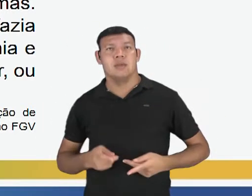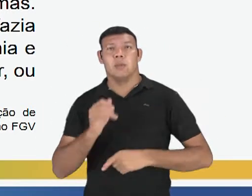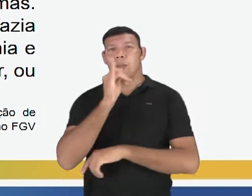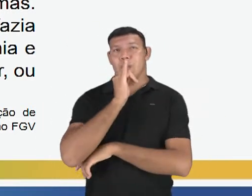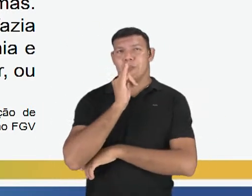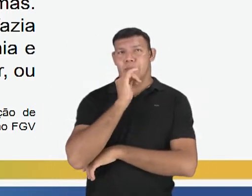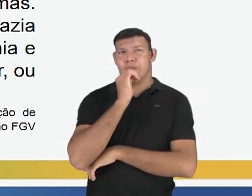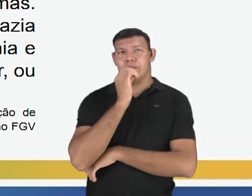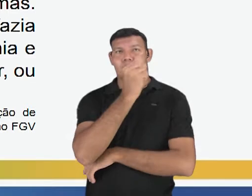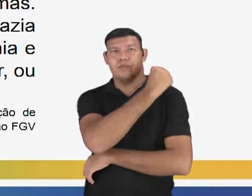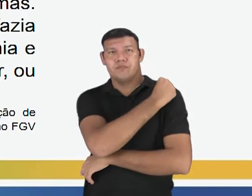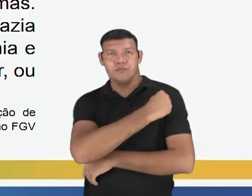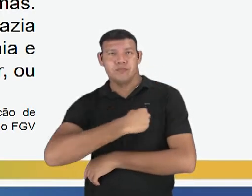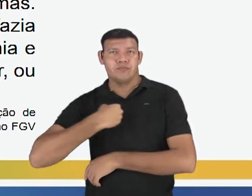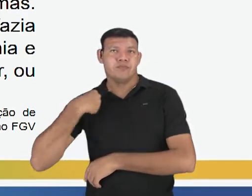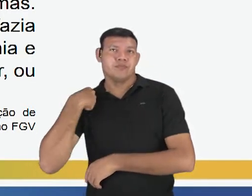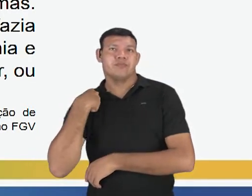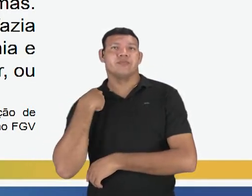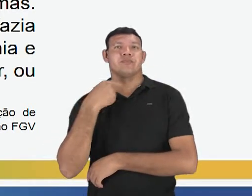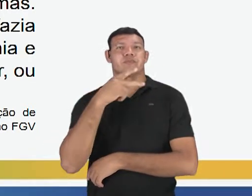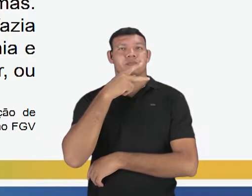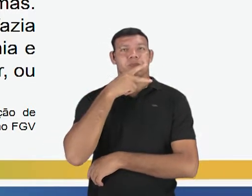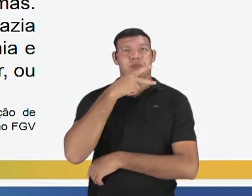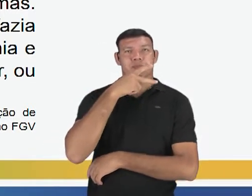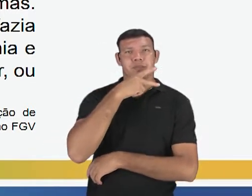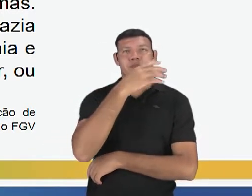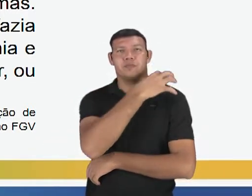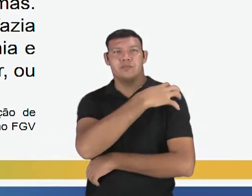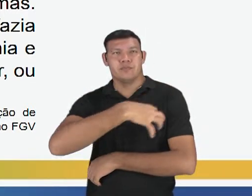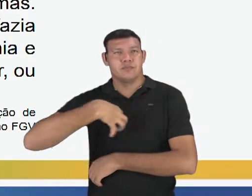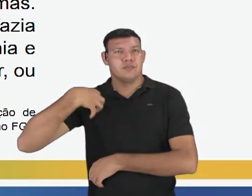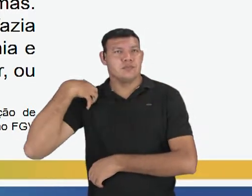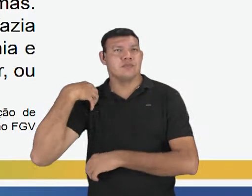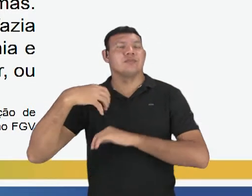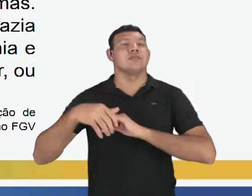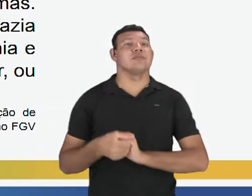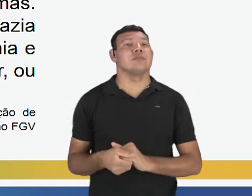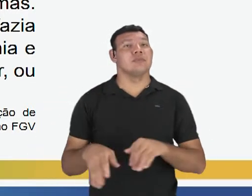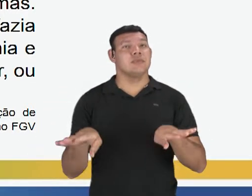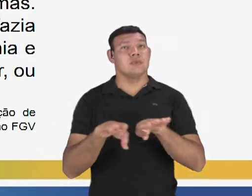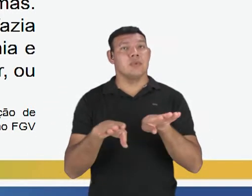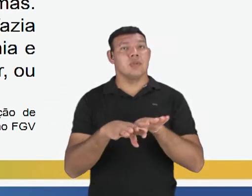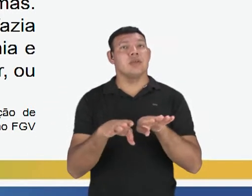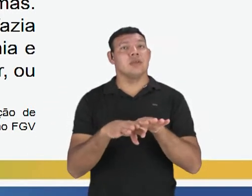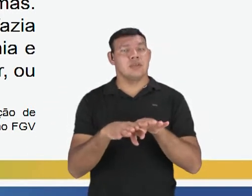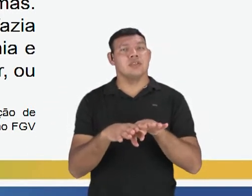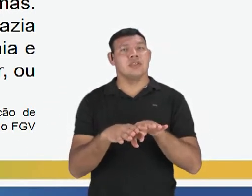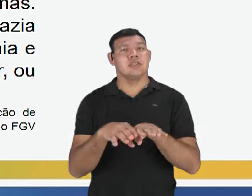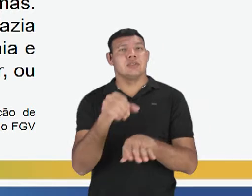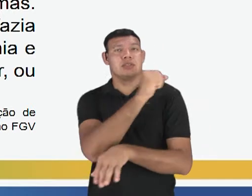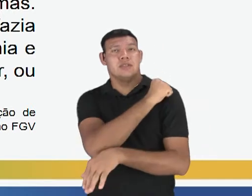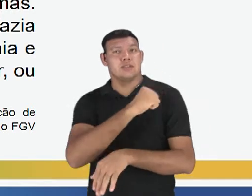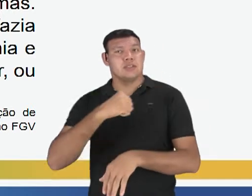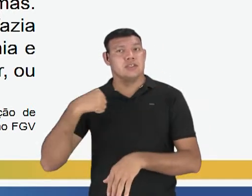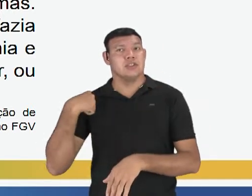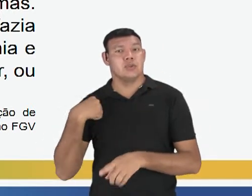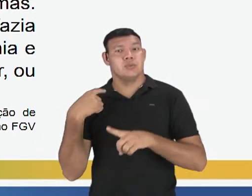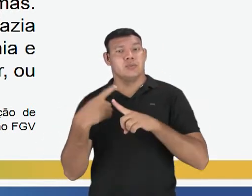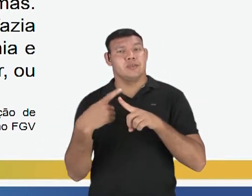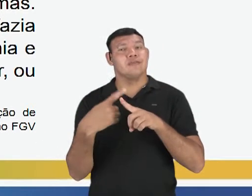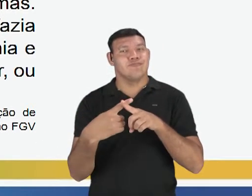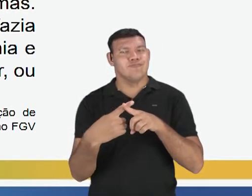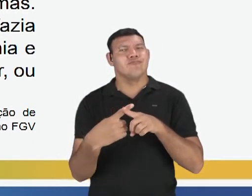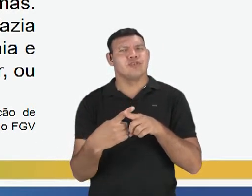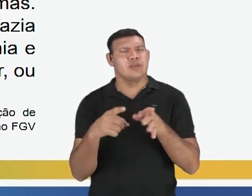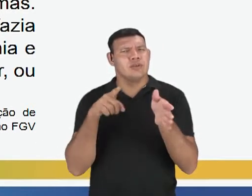no texto aí que ele começa falando, por exemplo, de Sócrates, que foi anterior a todos os pré-socráticos, porque ele é o divisor de água